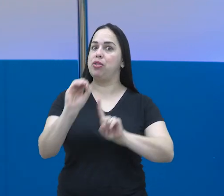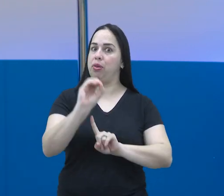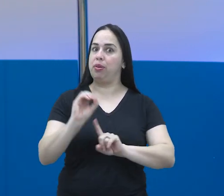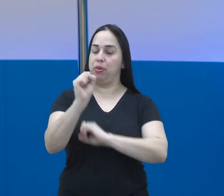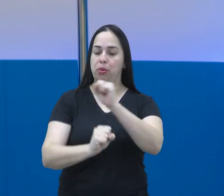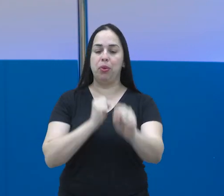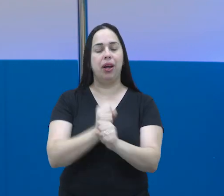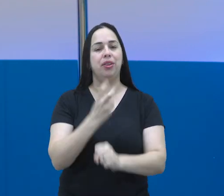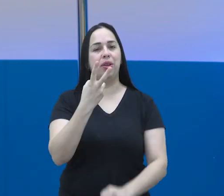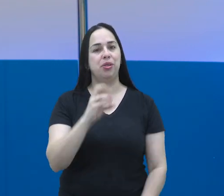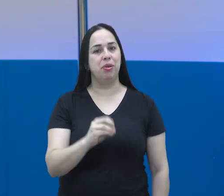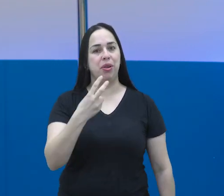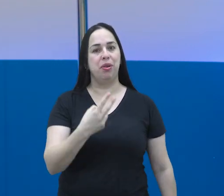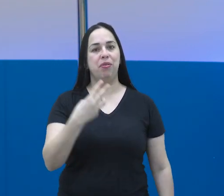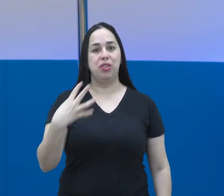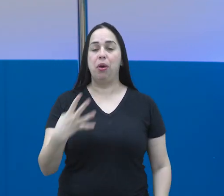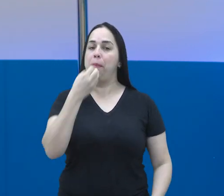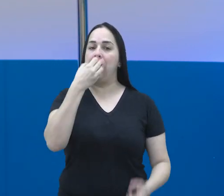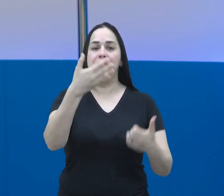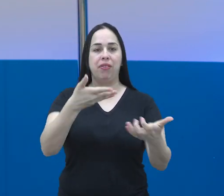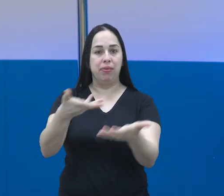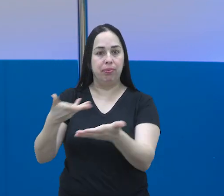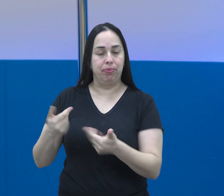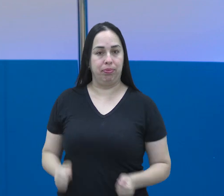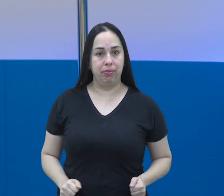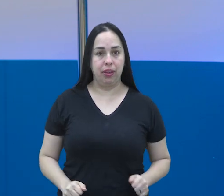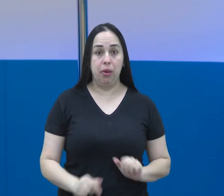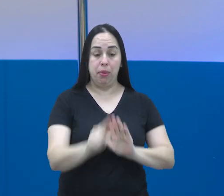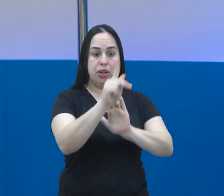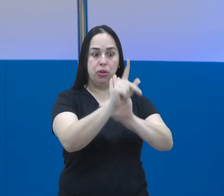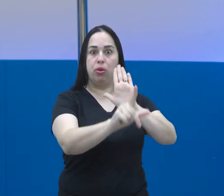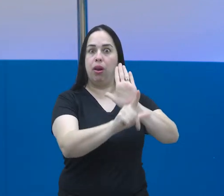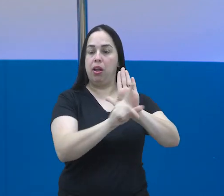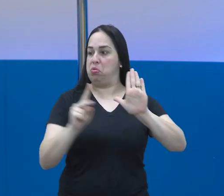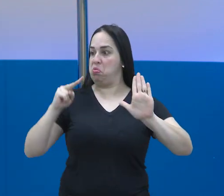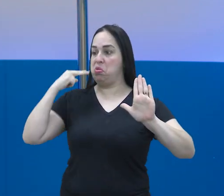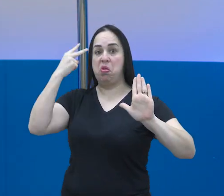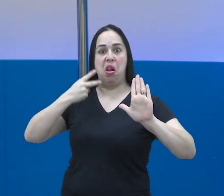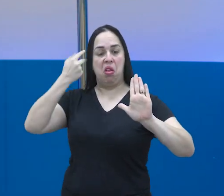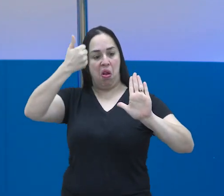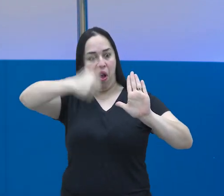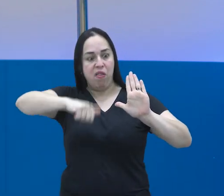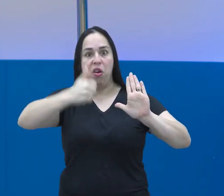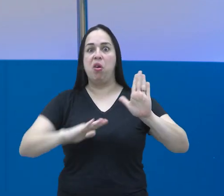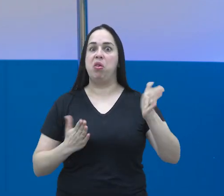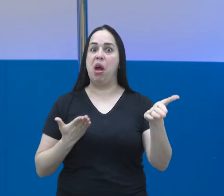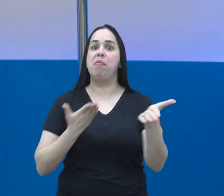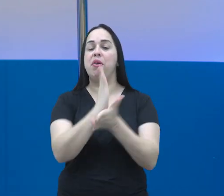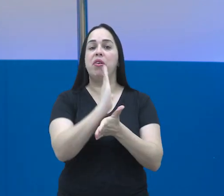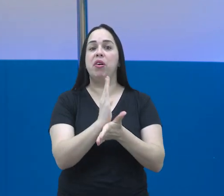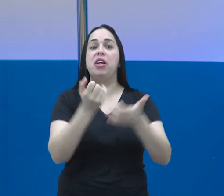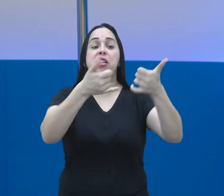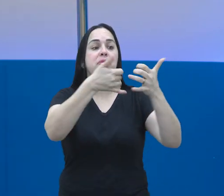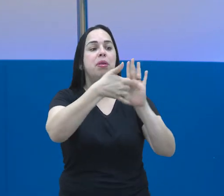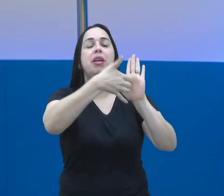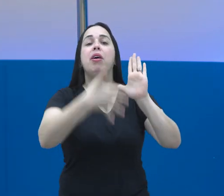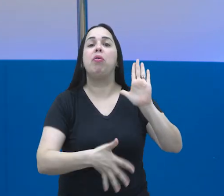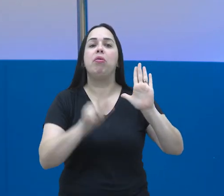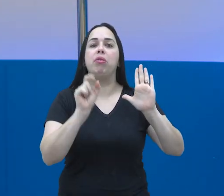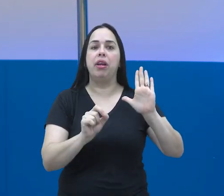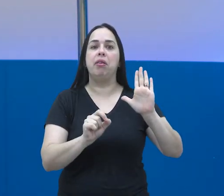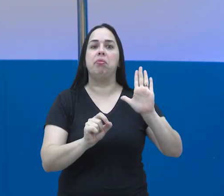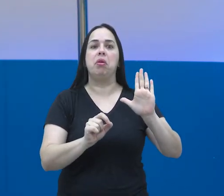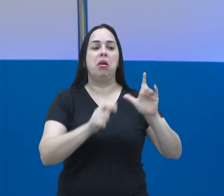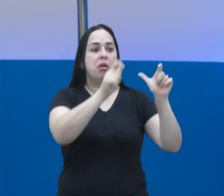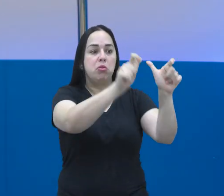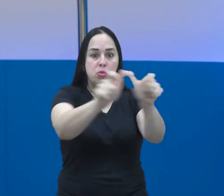de 2024. Seja bem-vindo. Vereadores aprovam um projeto de lei que autoriza o Poder Executivo a instalar totens